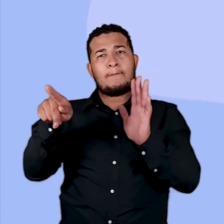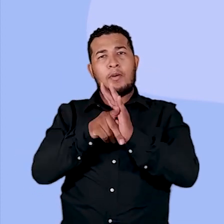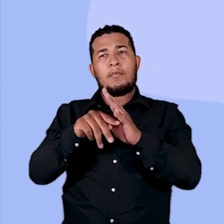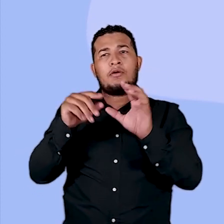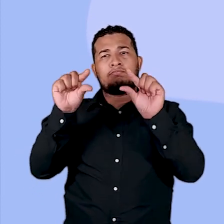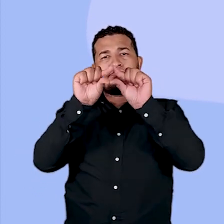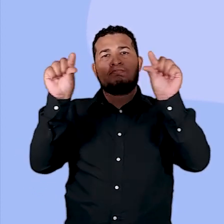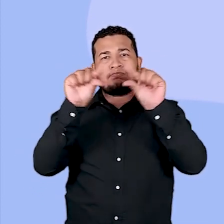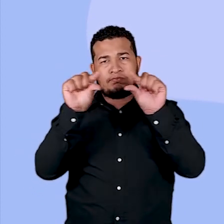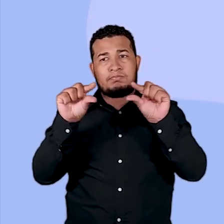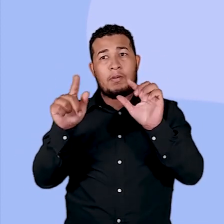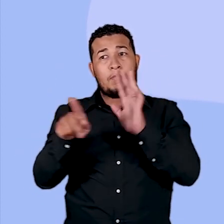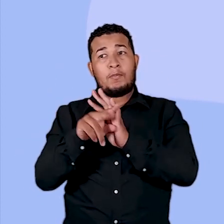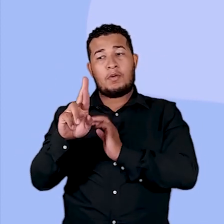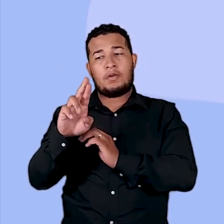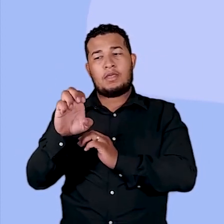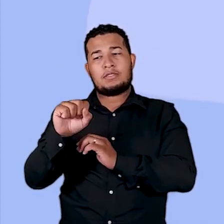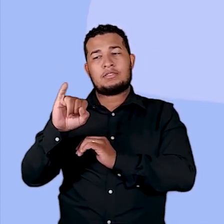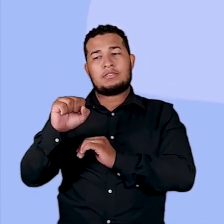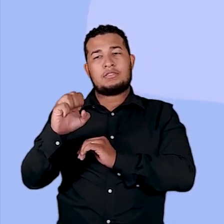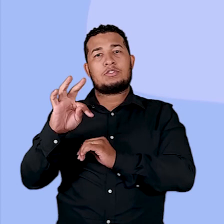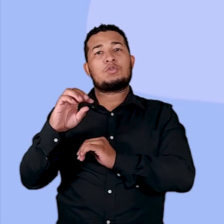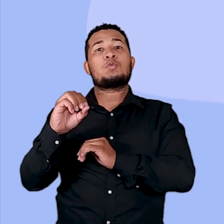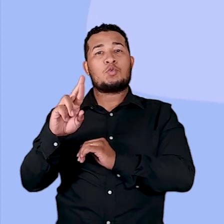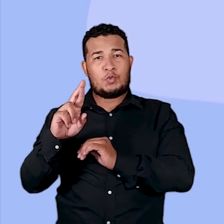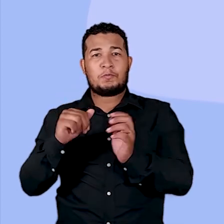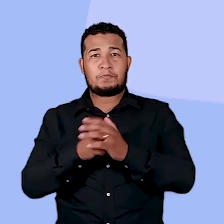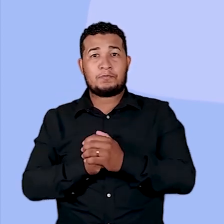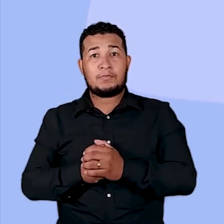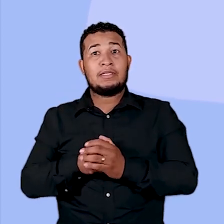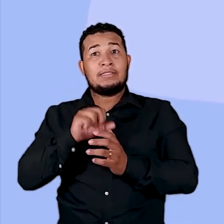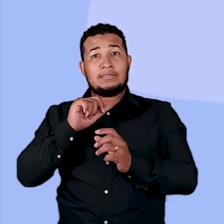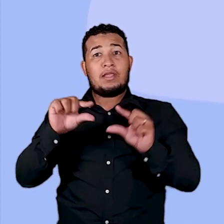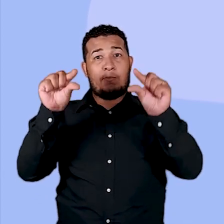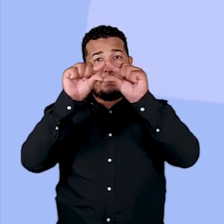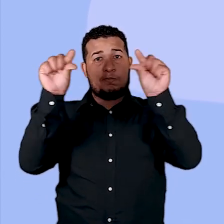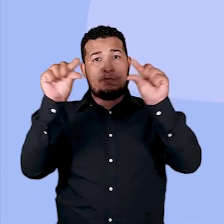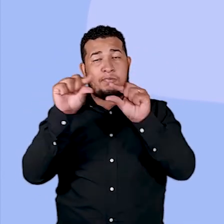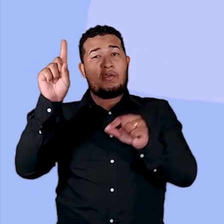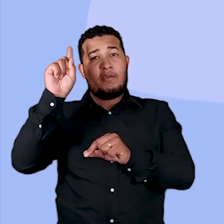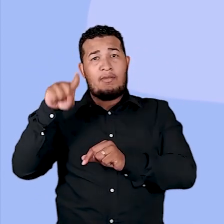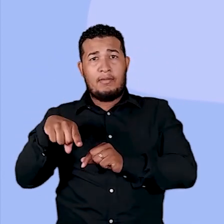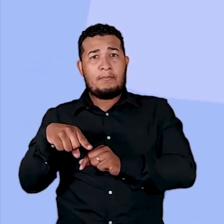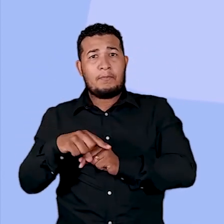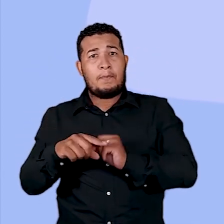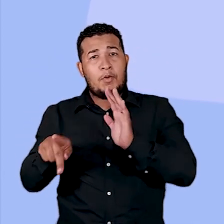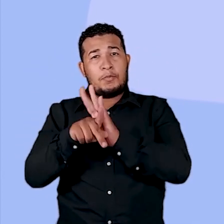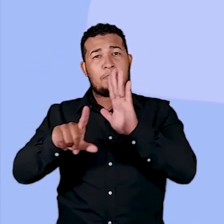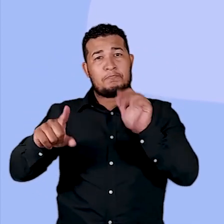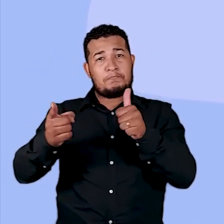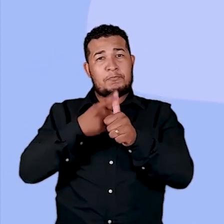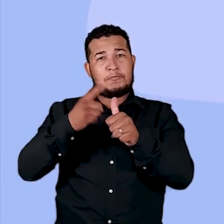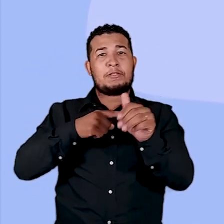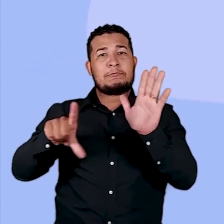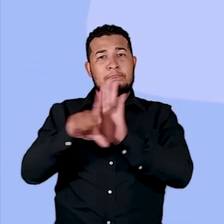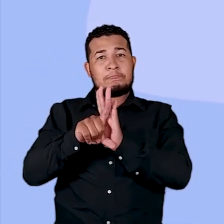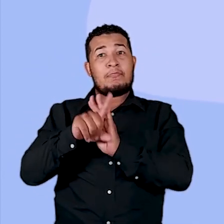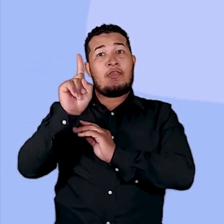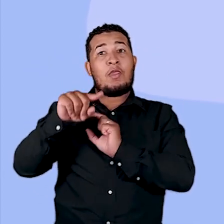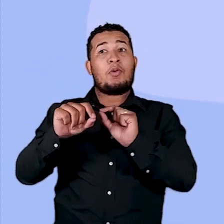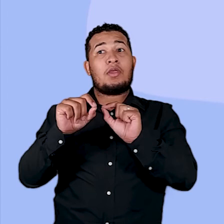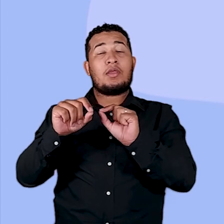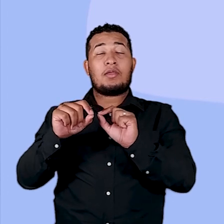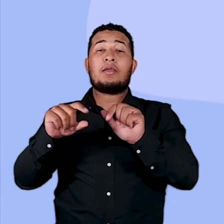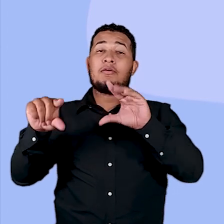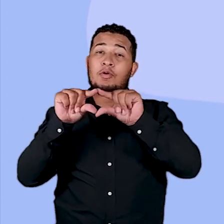resistor ômico, de resistência elétrica R. Se é uma equação, essa minha primeira lei de Ohm, ela é uma equação o quê? Do primeiro